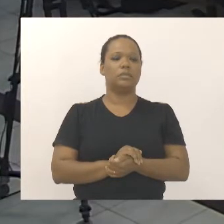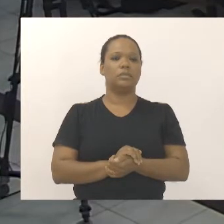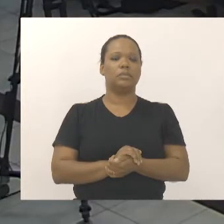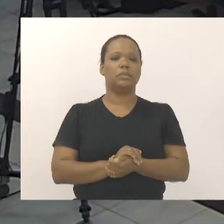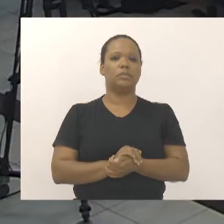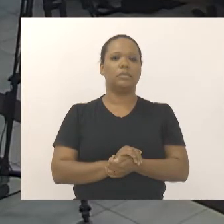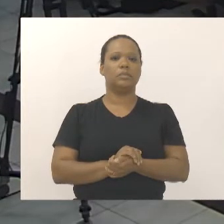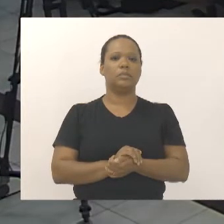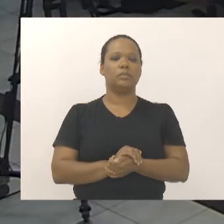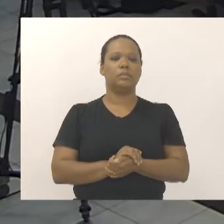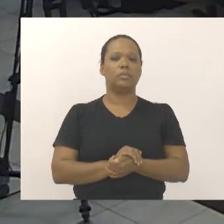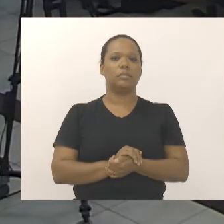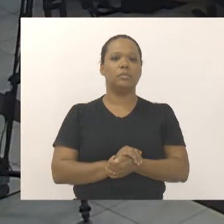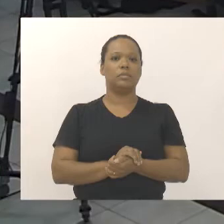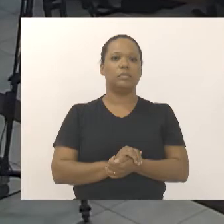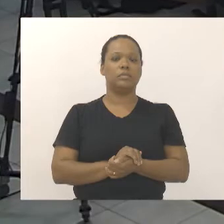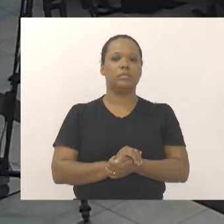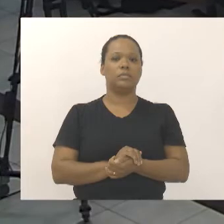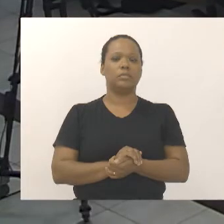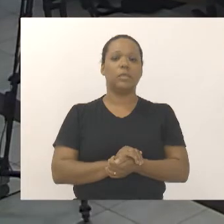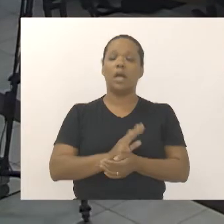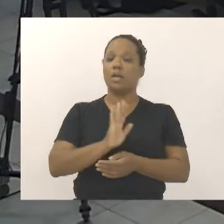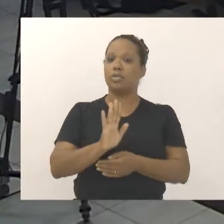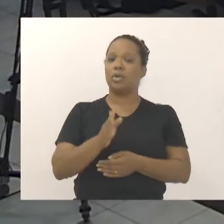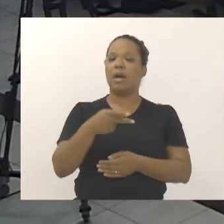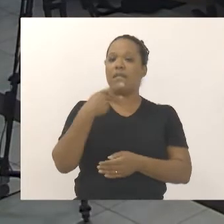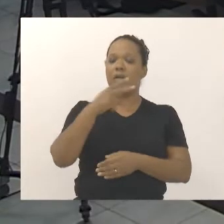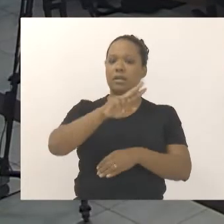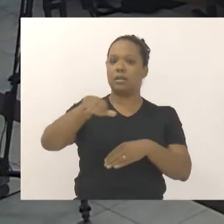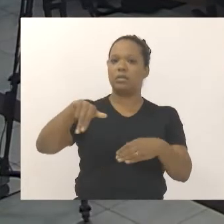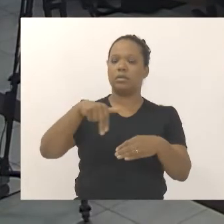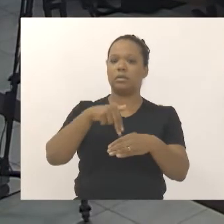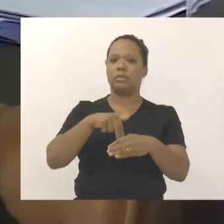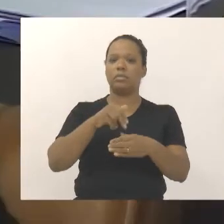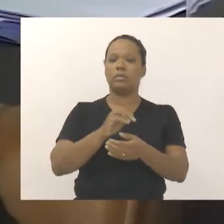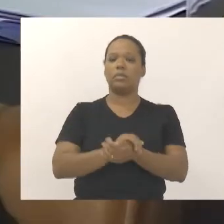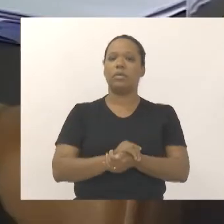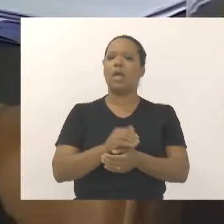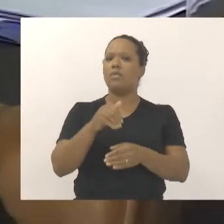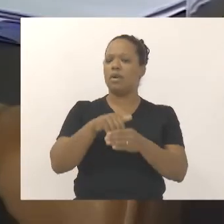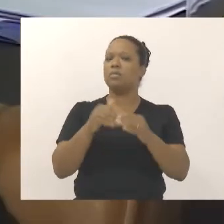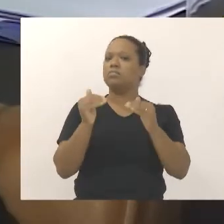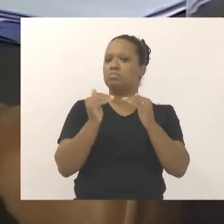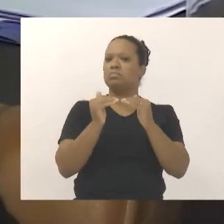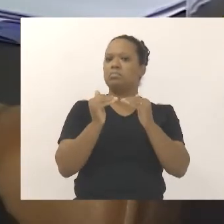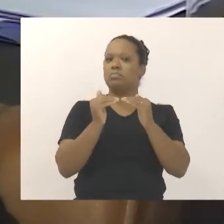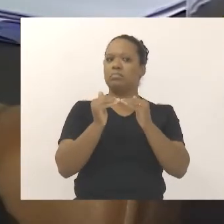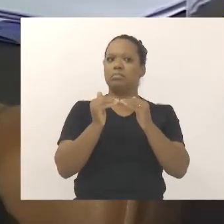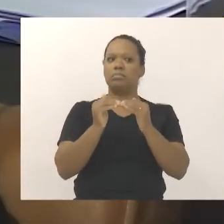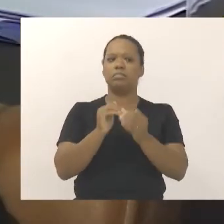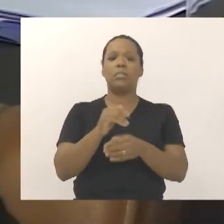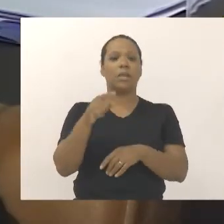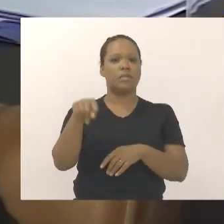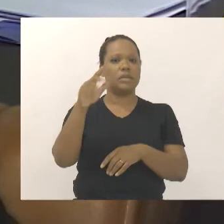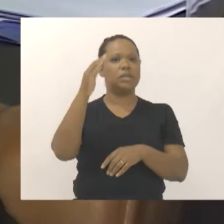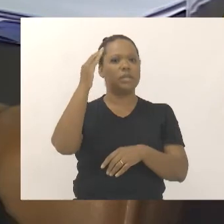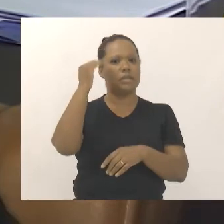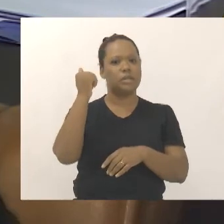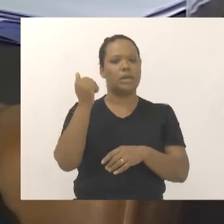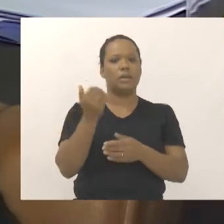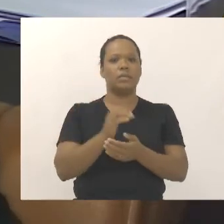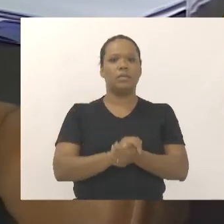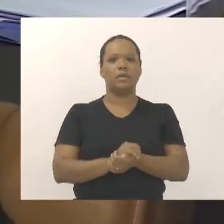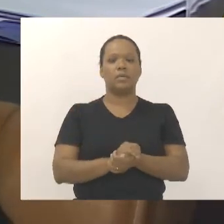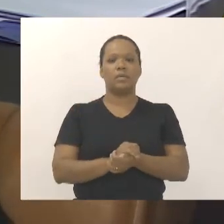Conforme já se diz na tribuna, lá na tribuna, já falei que sou favorável. E vocês sabem que eu não posso deixar